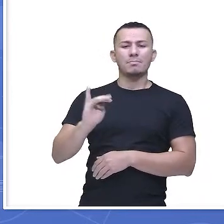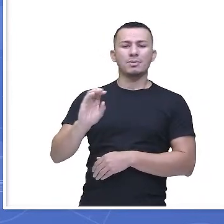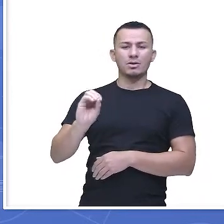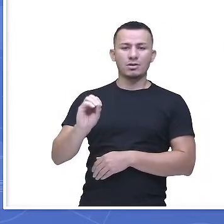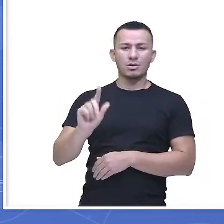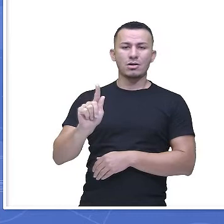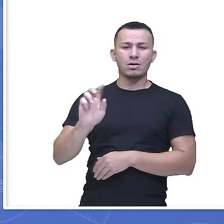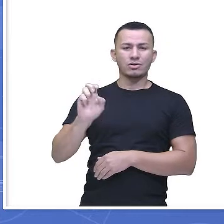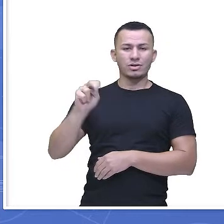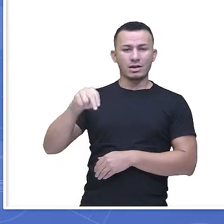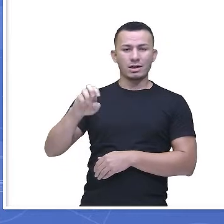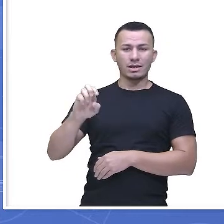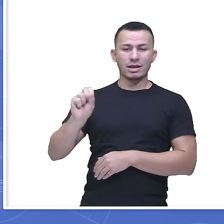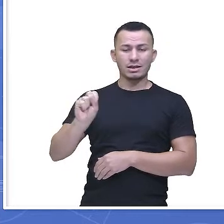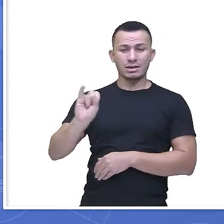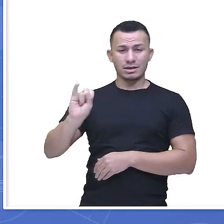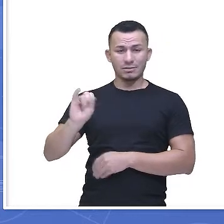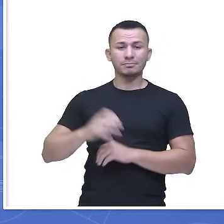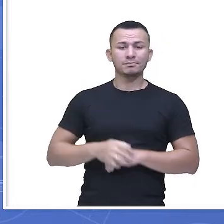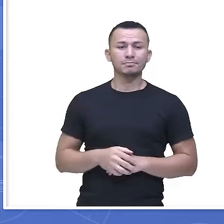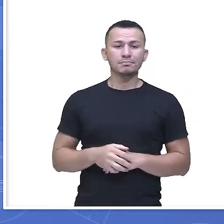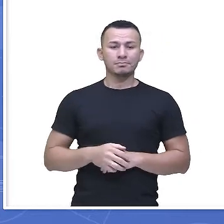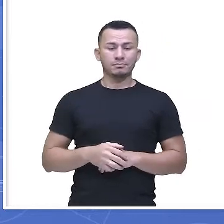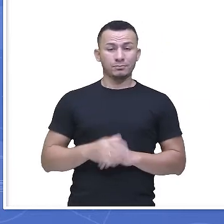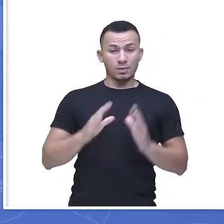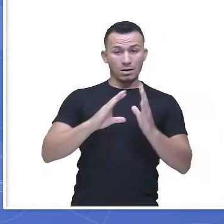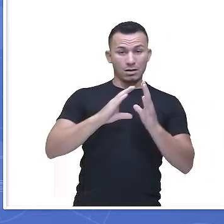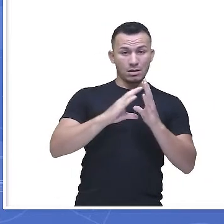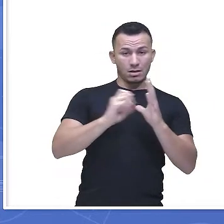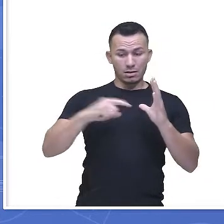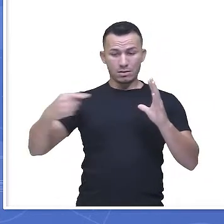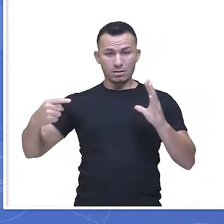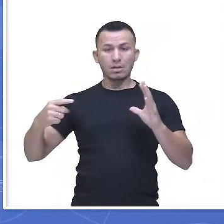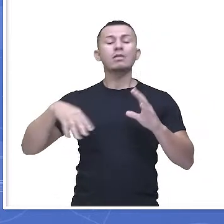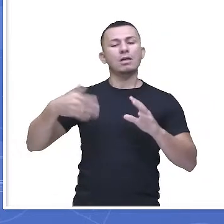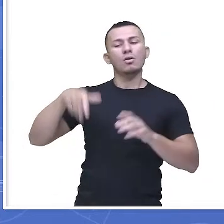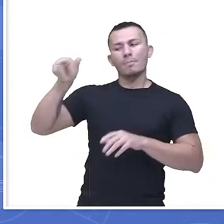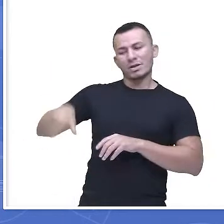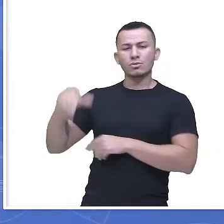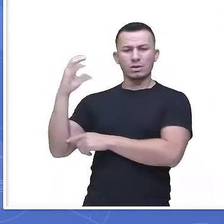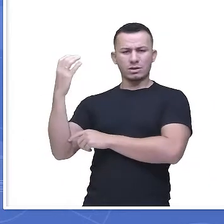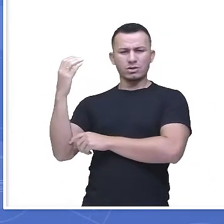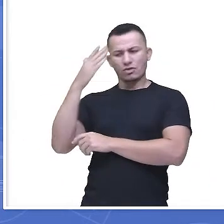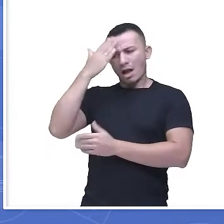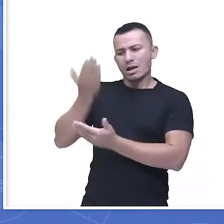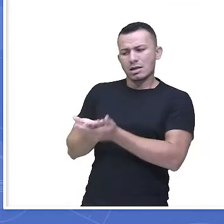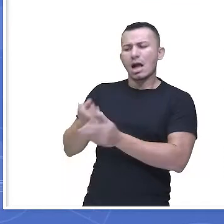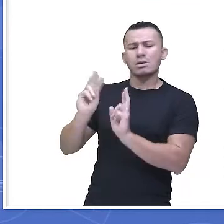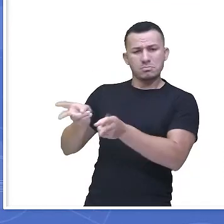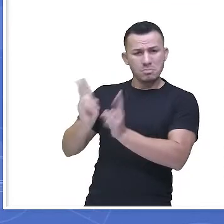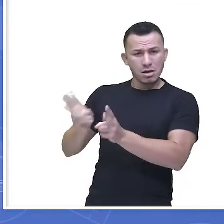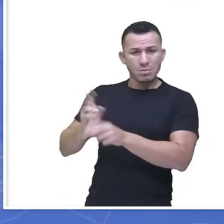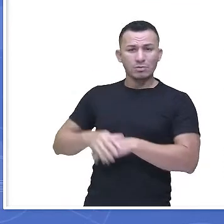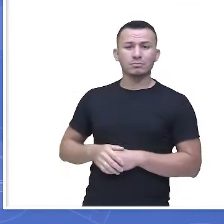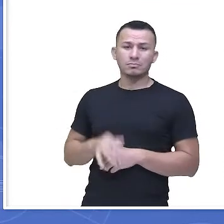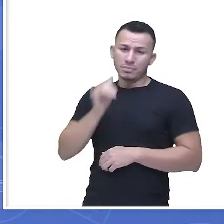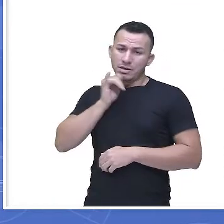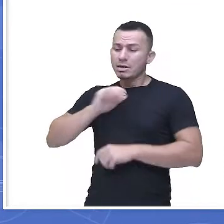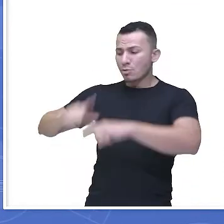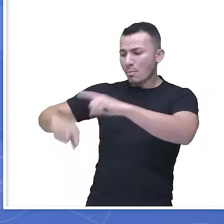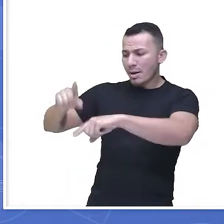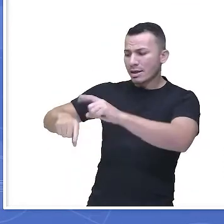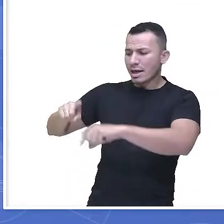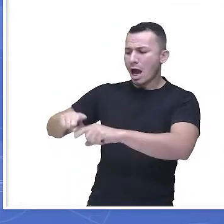Então, alguns cientistas acreditavam que a vida surgia assim. Estava lá, alguma coisa